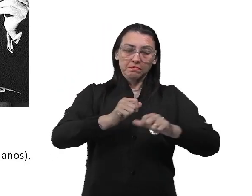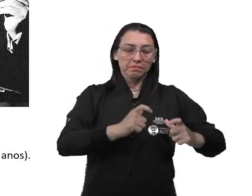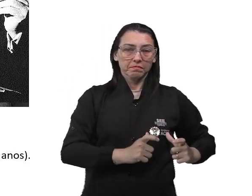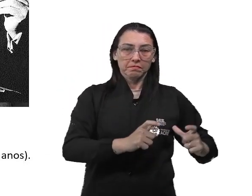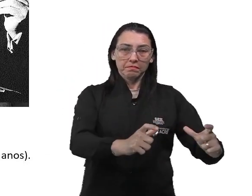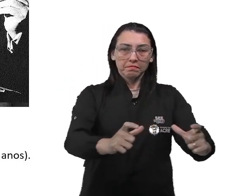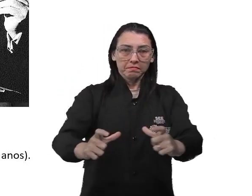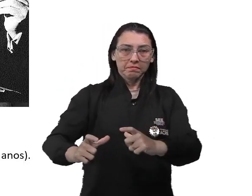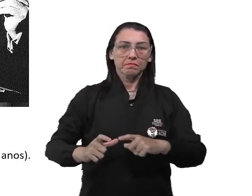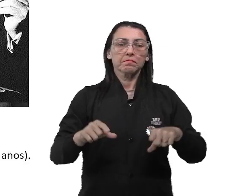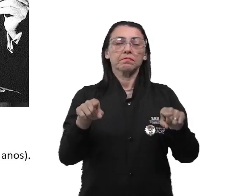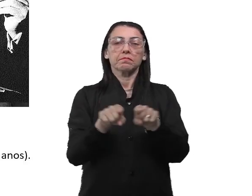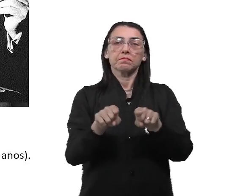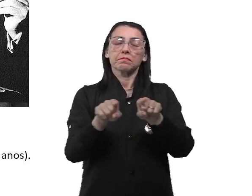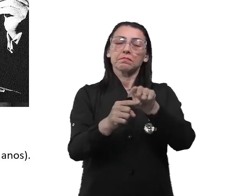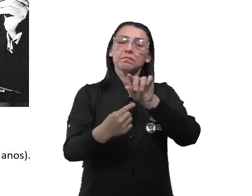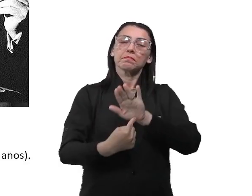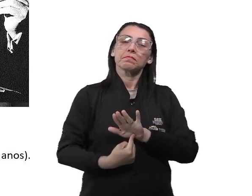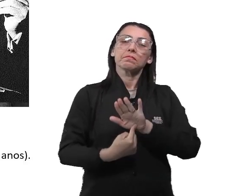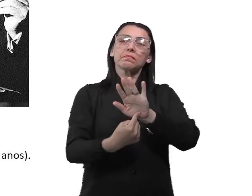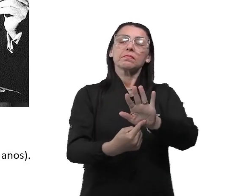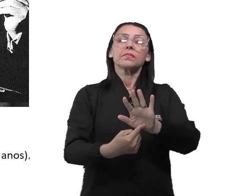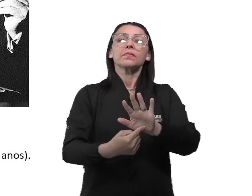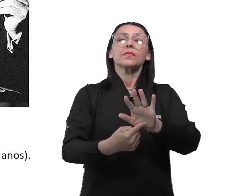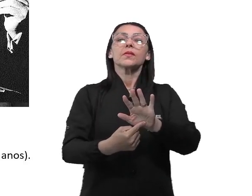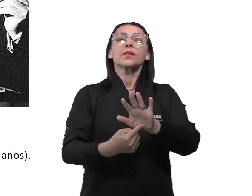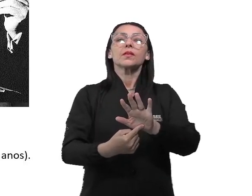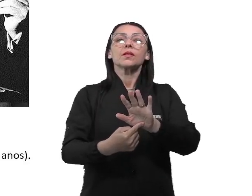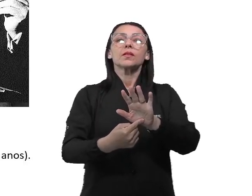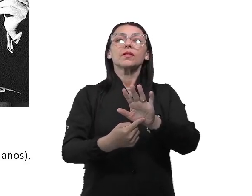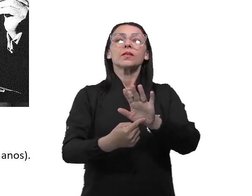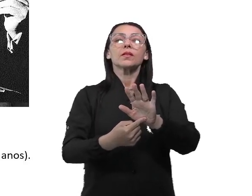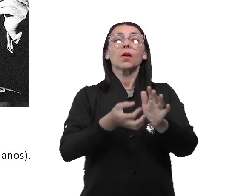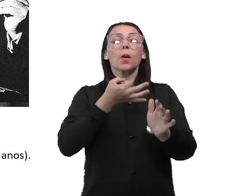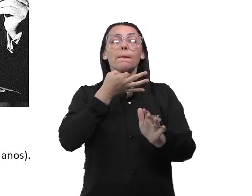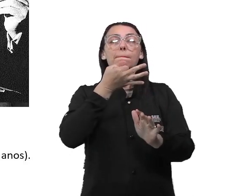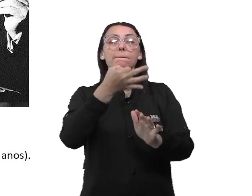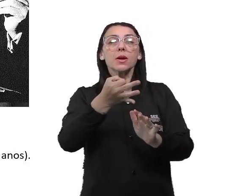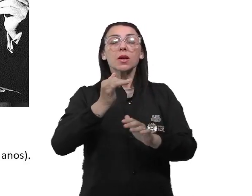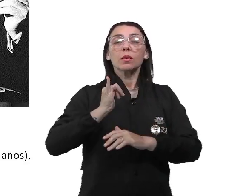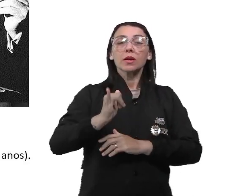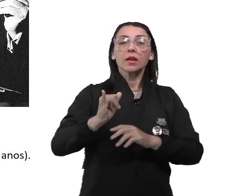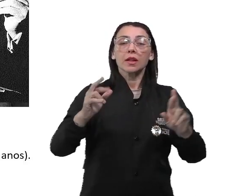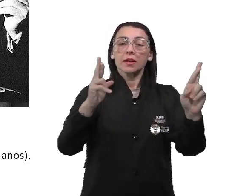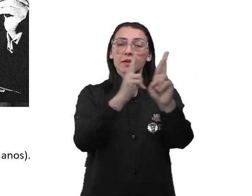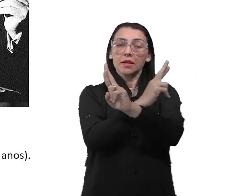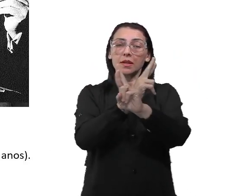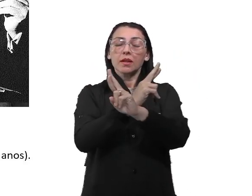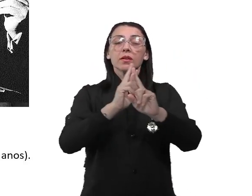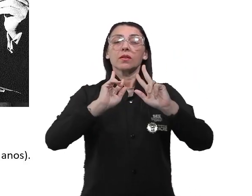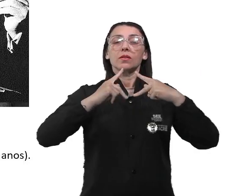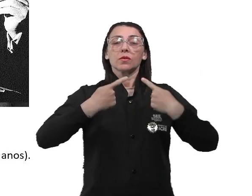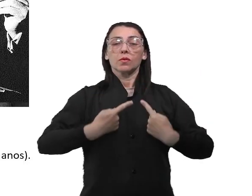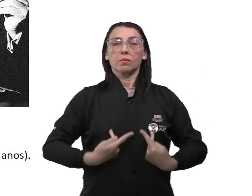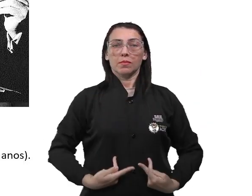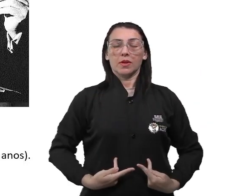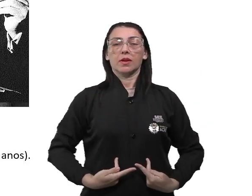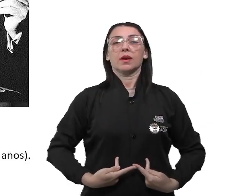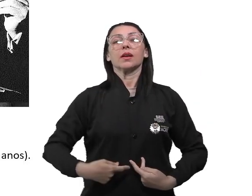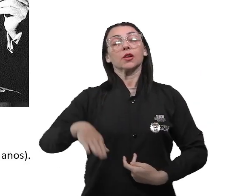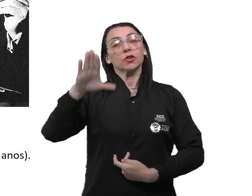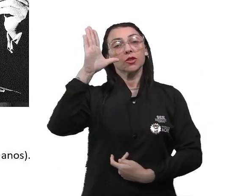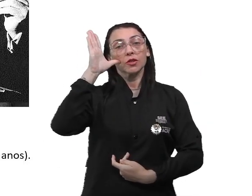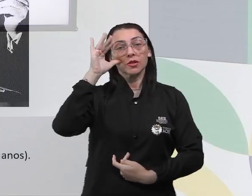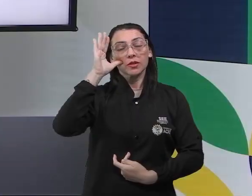local e ele apresenta uma visão crítica das relações humanas que as tornam de